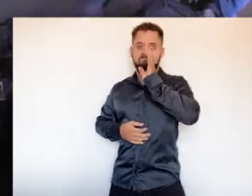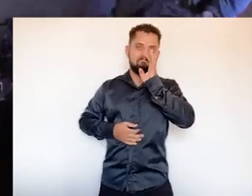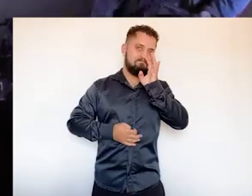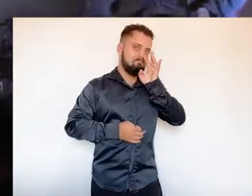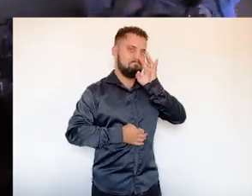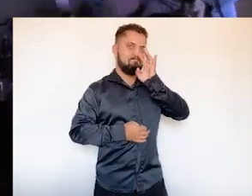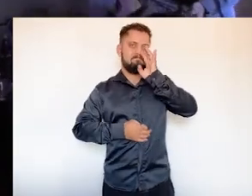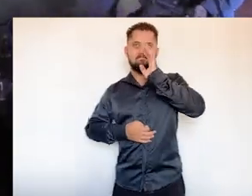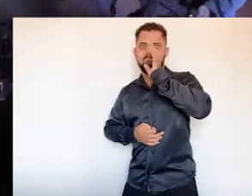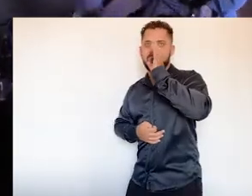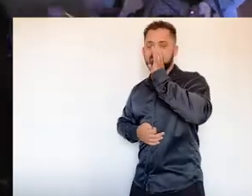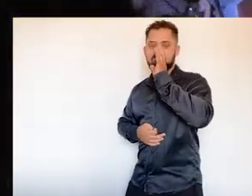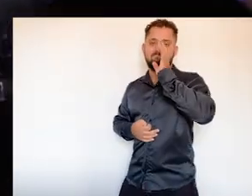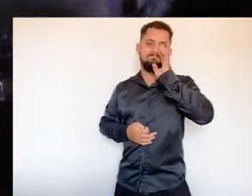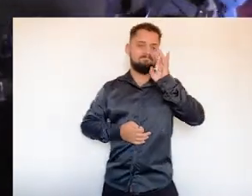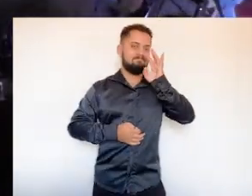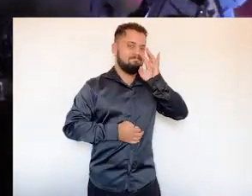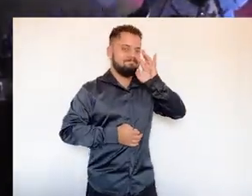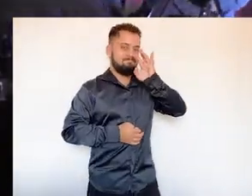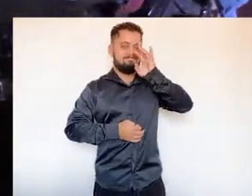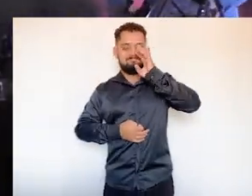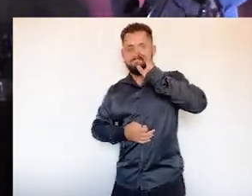Bacaiá.